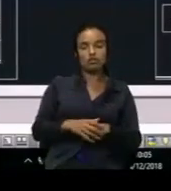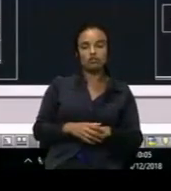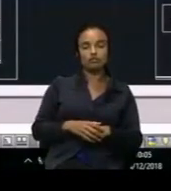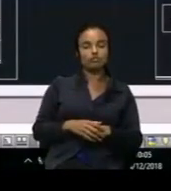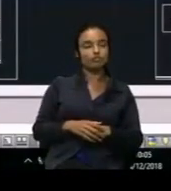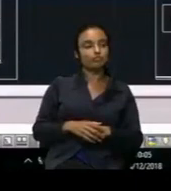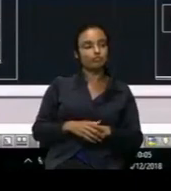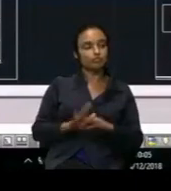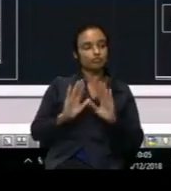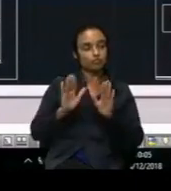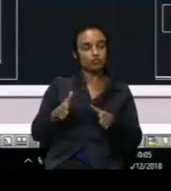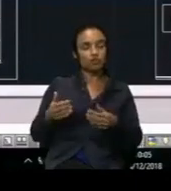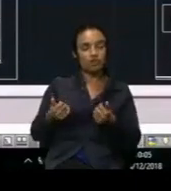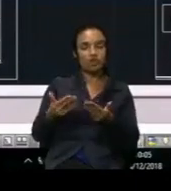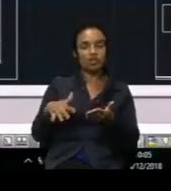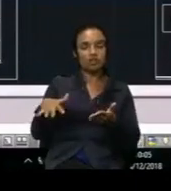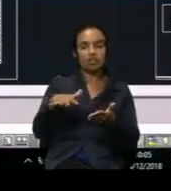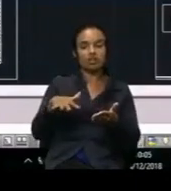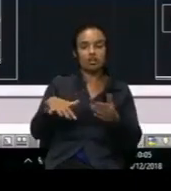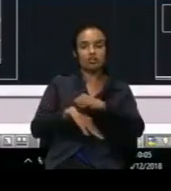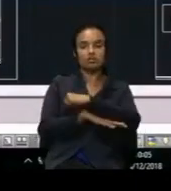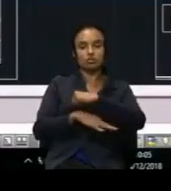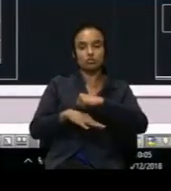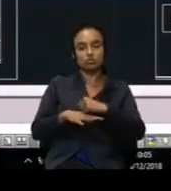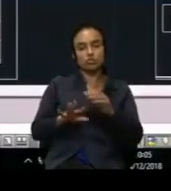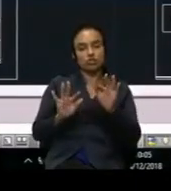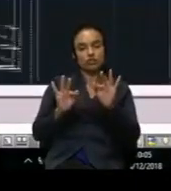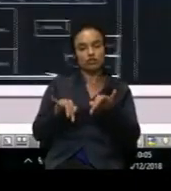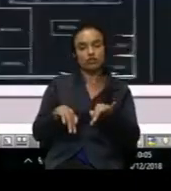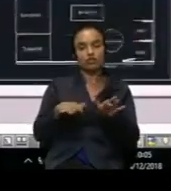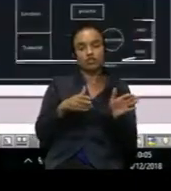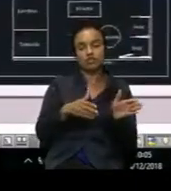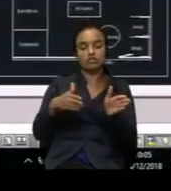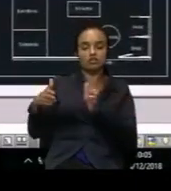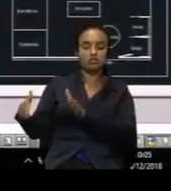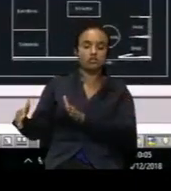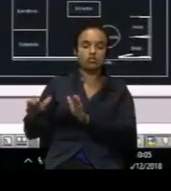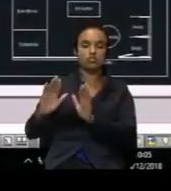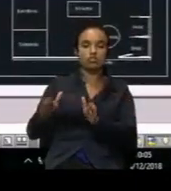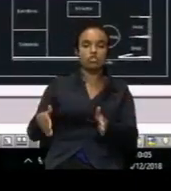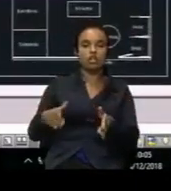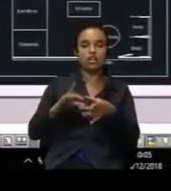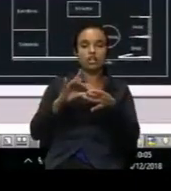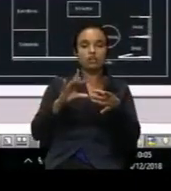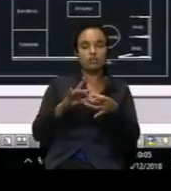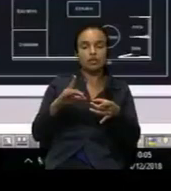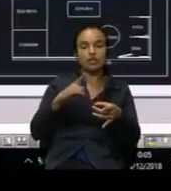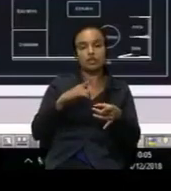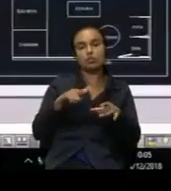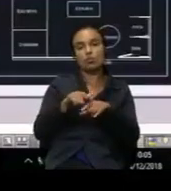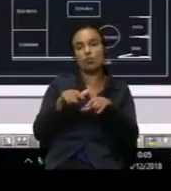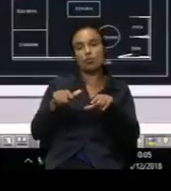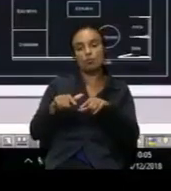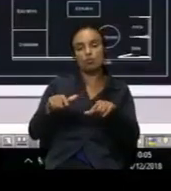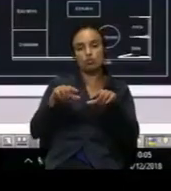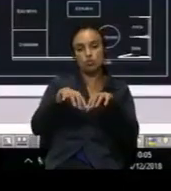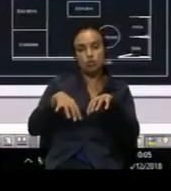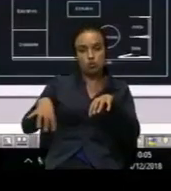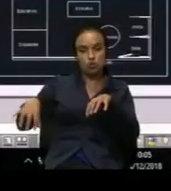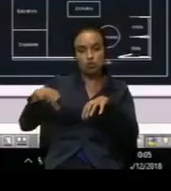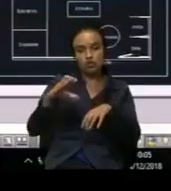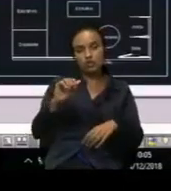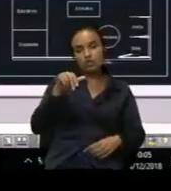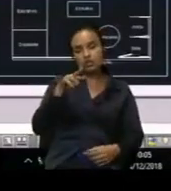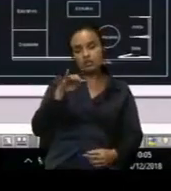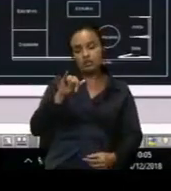for entregando e finalizando, eu elimino, faço a desmobilização dessa minha obra. Certo? Então, assim, a gente